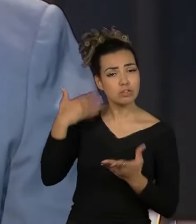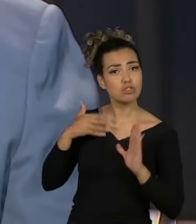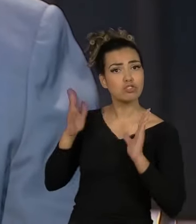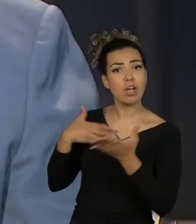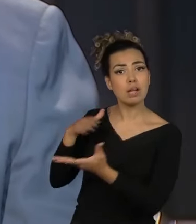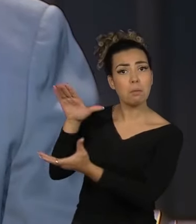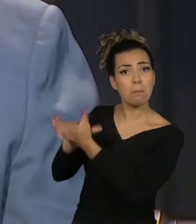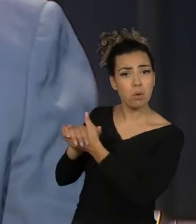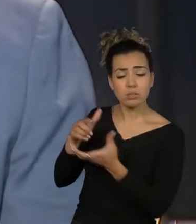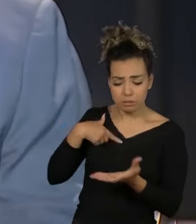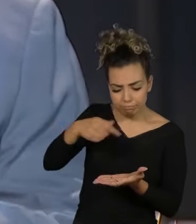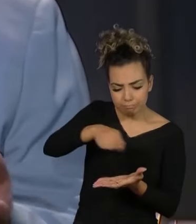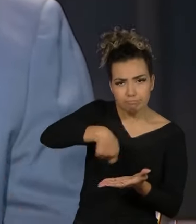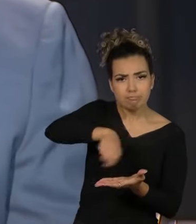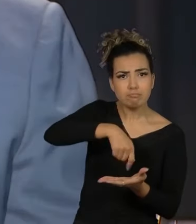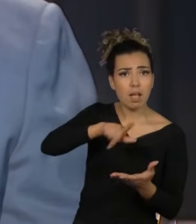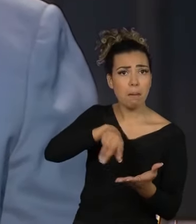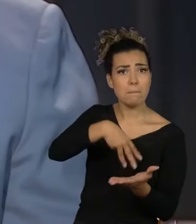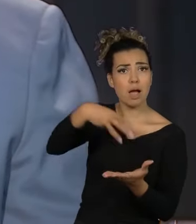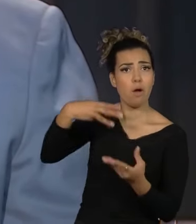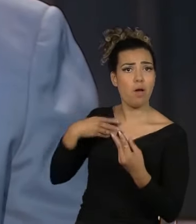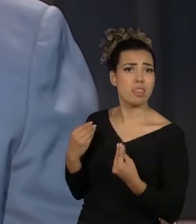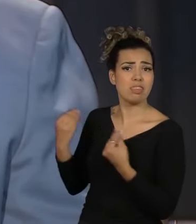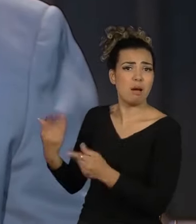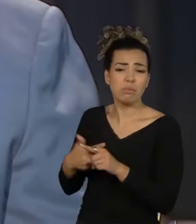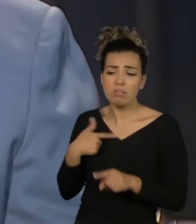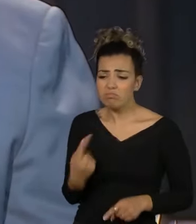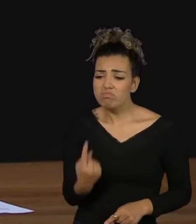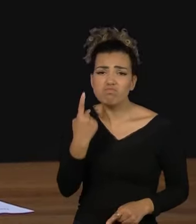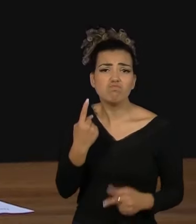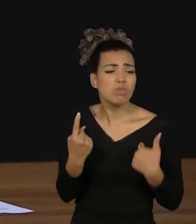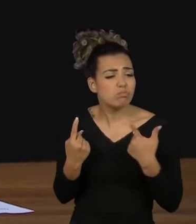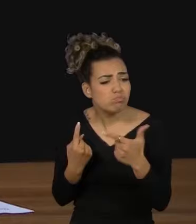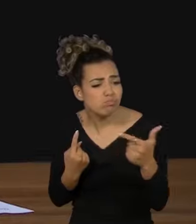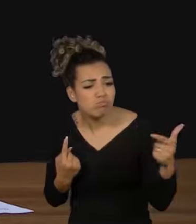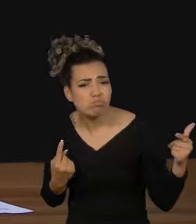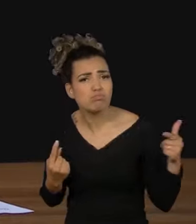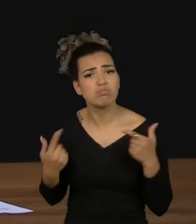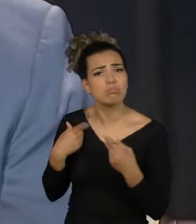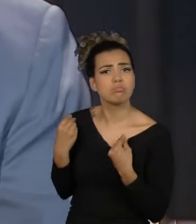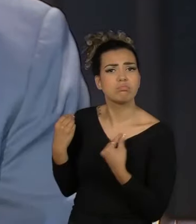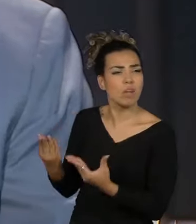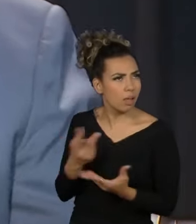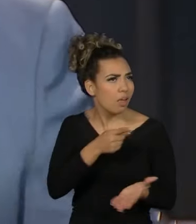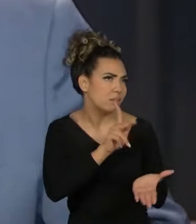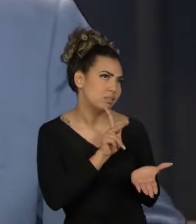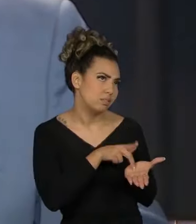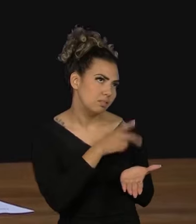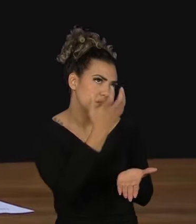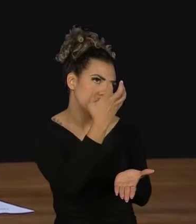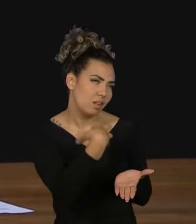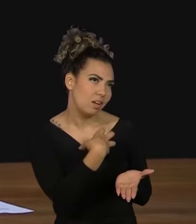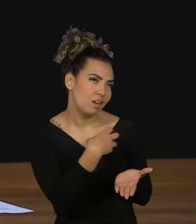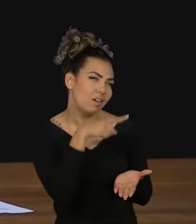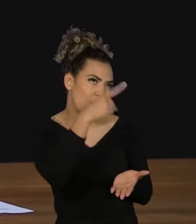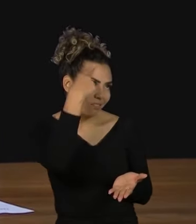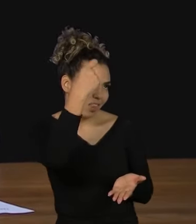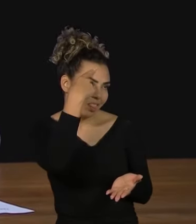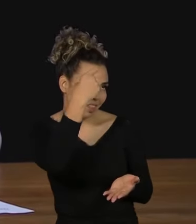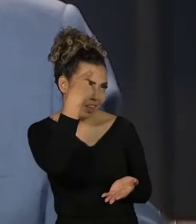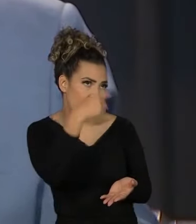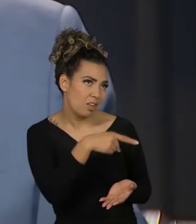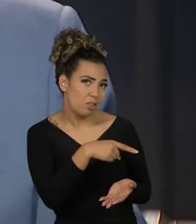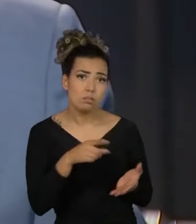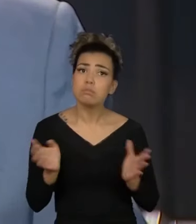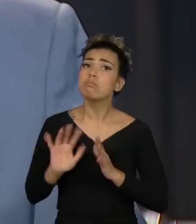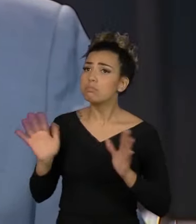ela não tinha outra Cora em casa você tá falando a verdade fal is é uma história que você tá inventando não